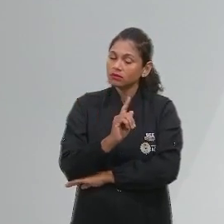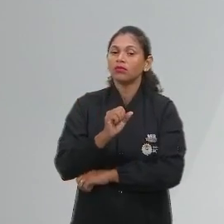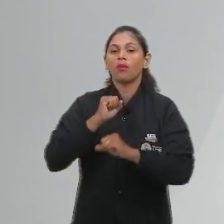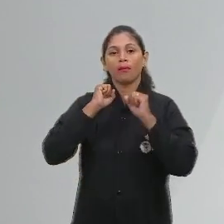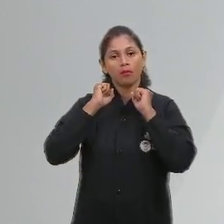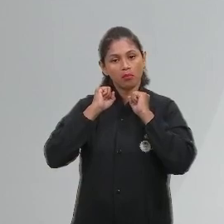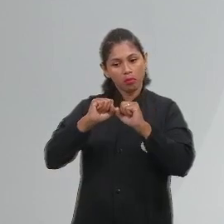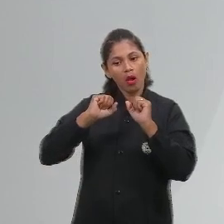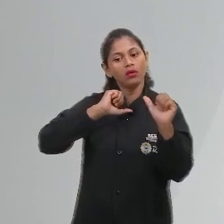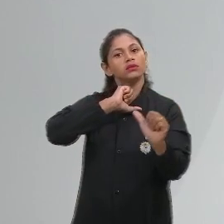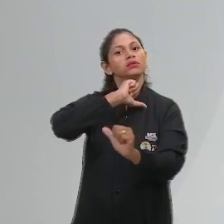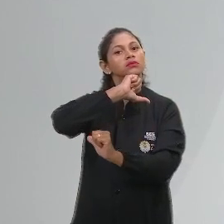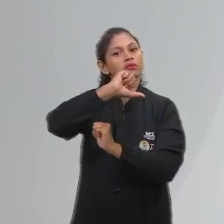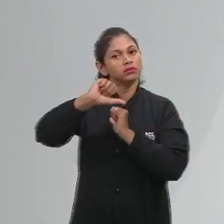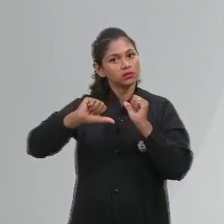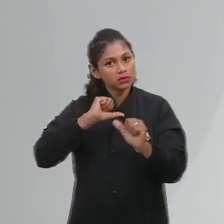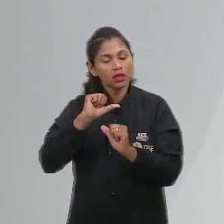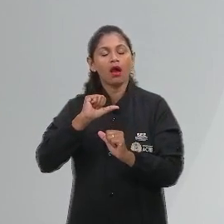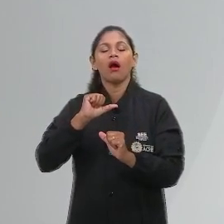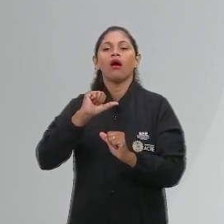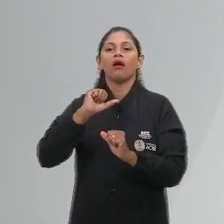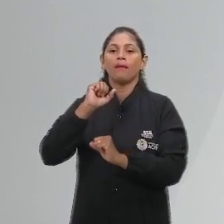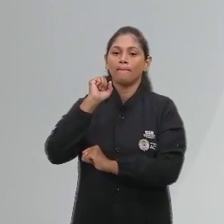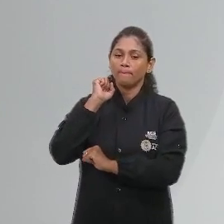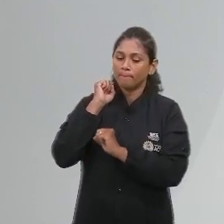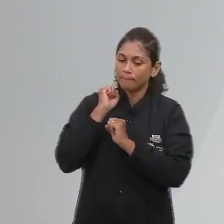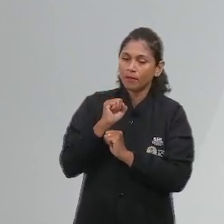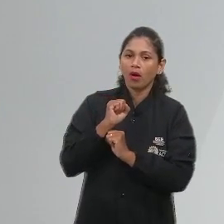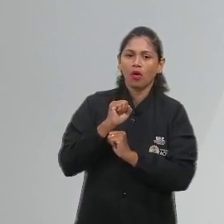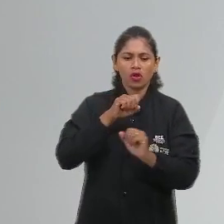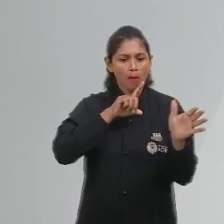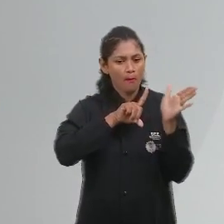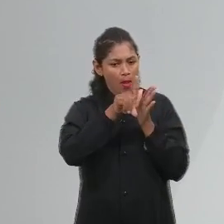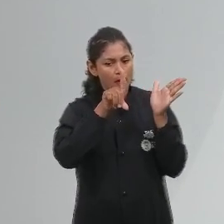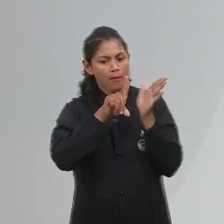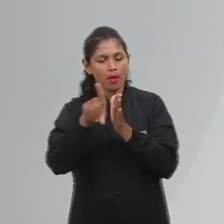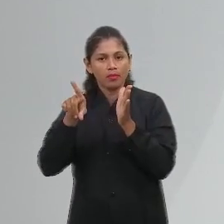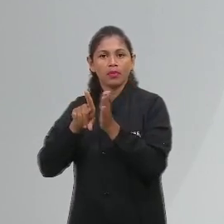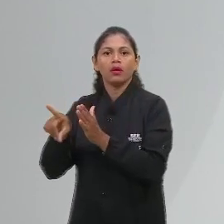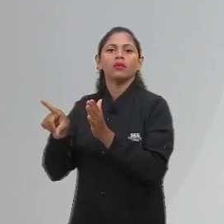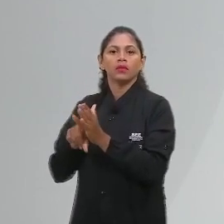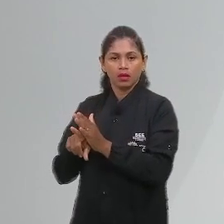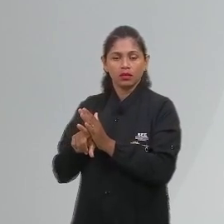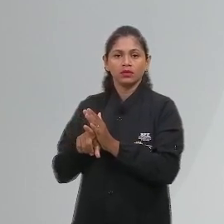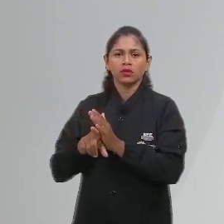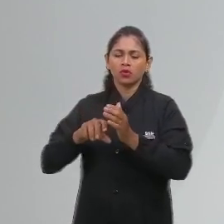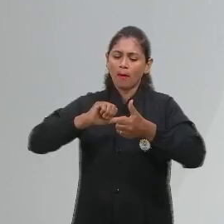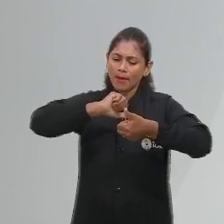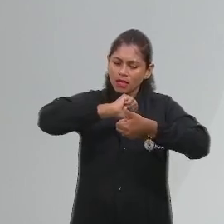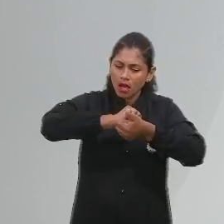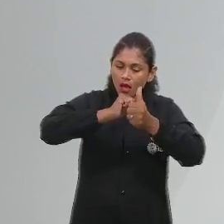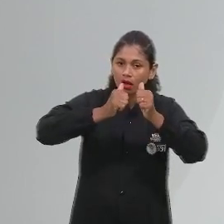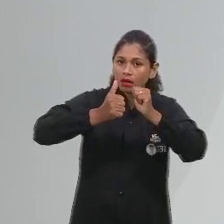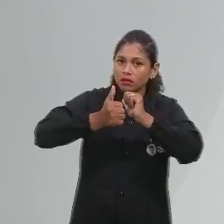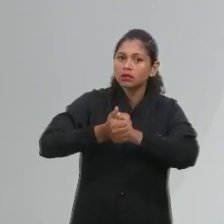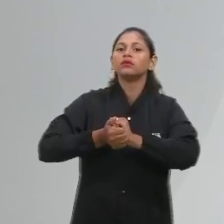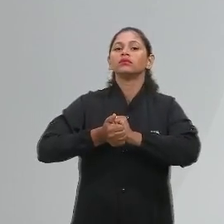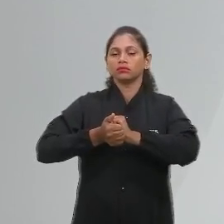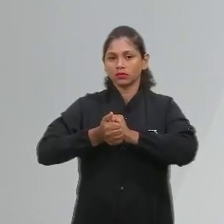Toda teoria científica, ela é vulnerável de ser ajustada, aprimorada e até